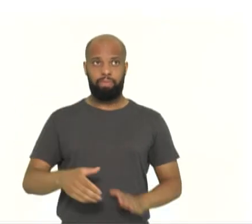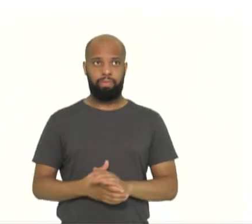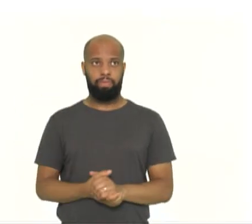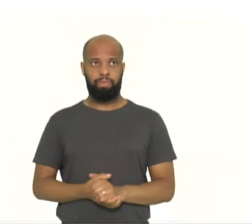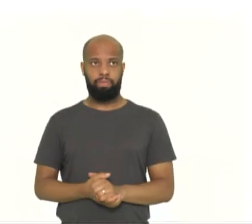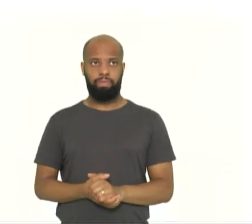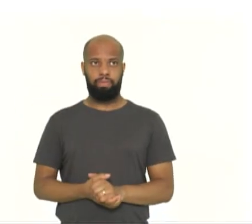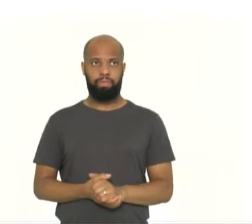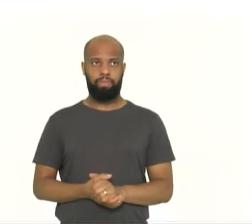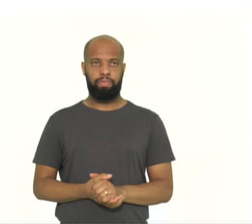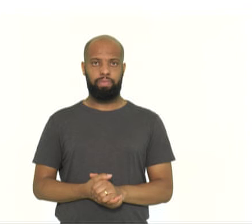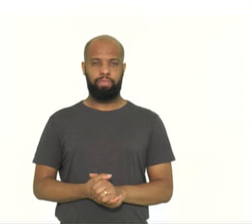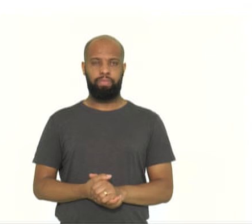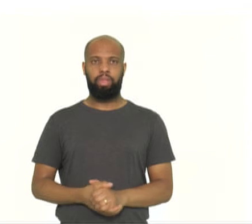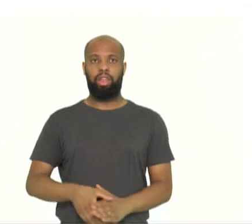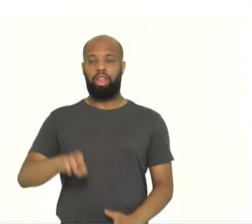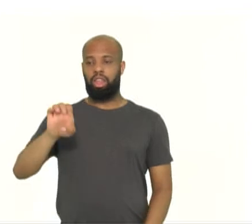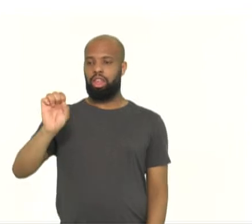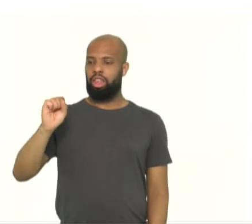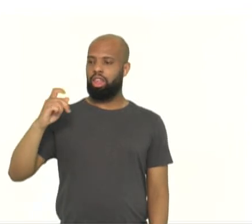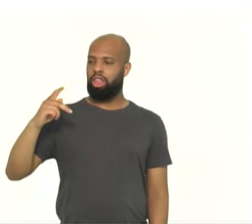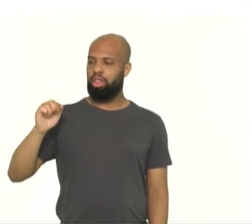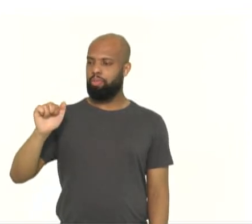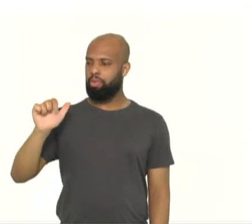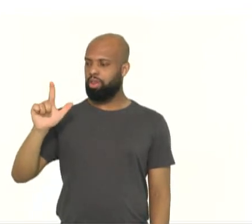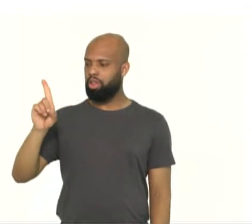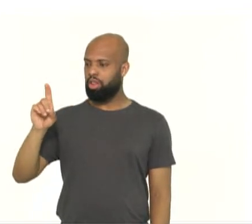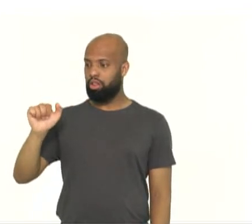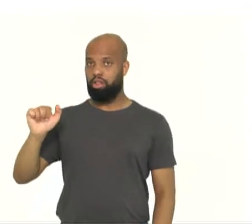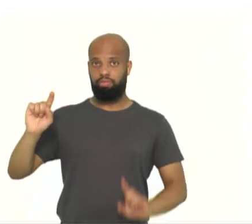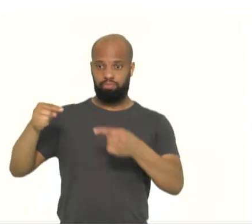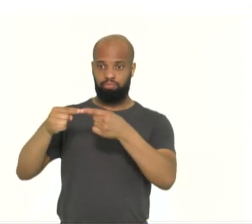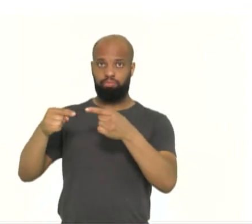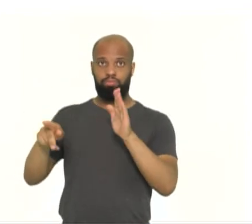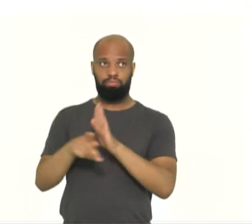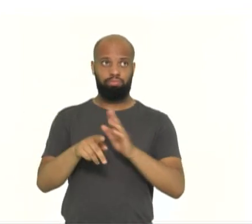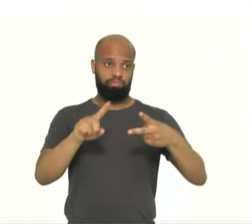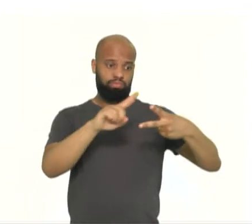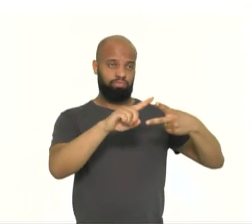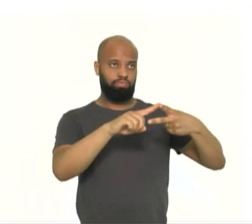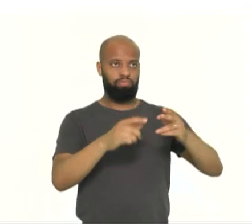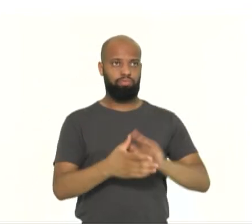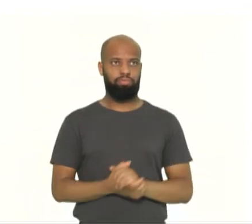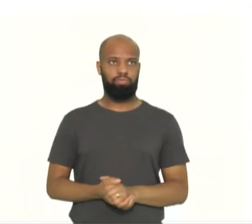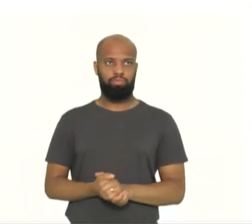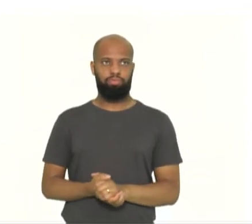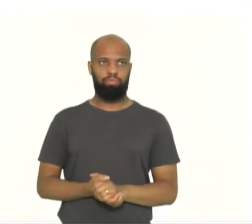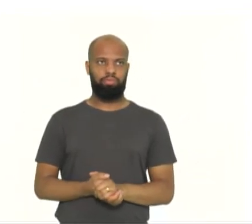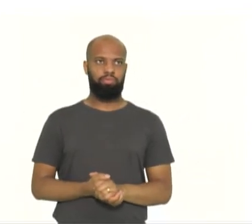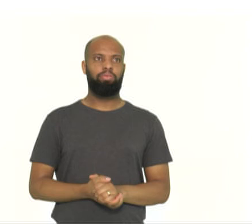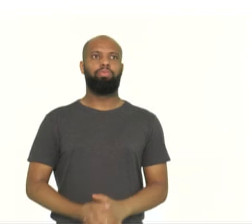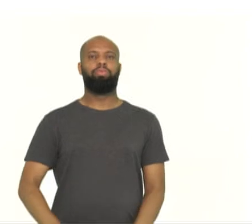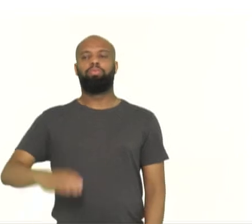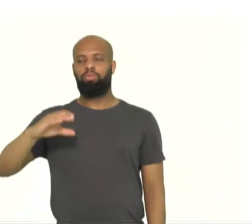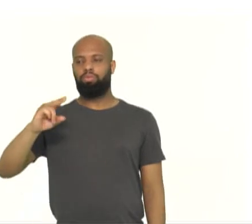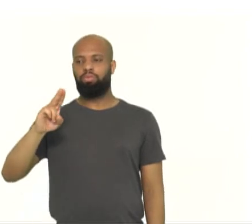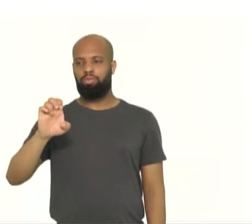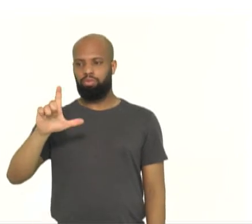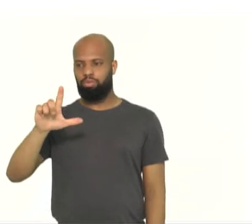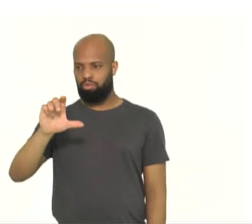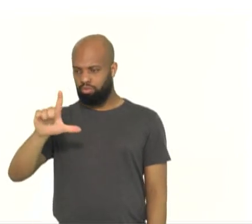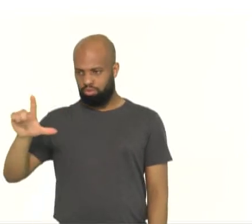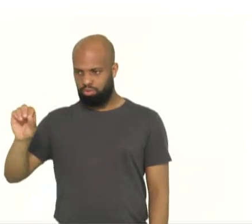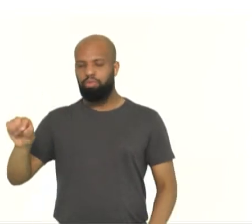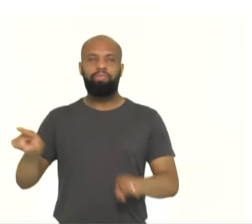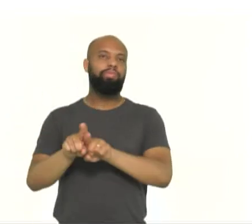la espalda. Na próxima, colocamos a também, me duele el cuello. Na próxima, nós colocamos